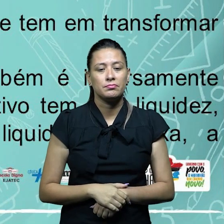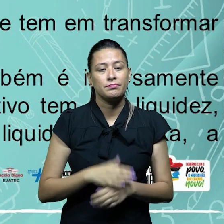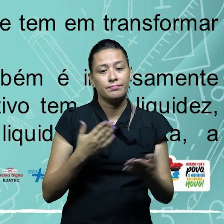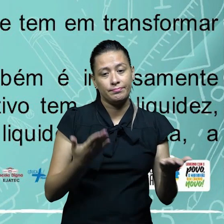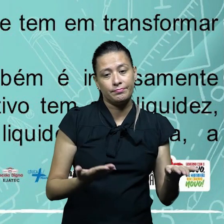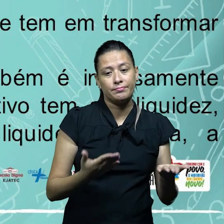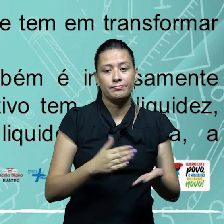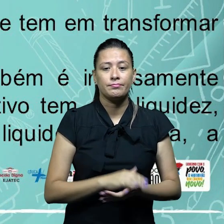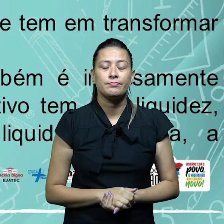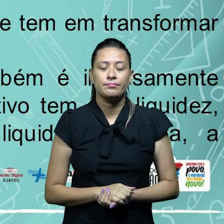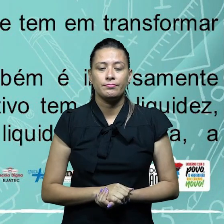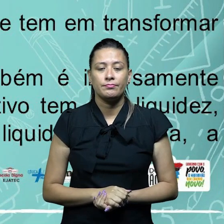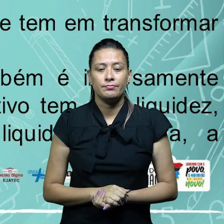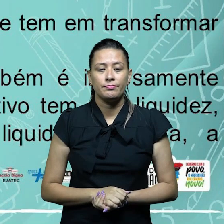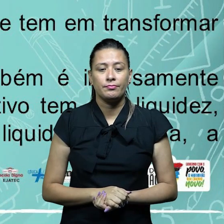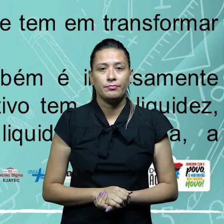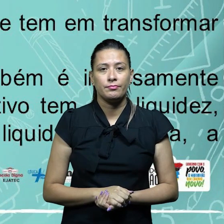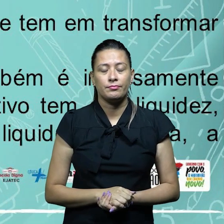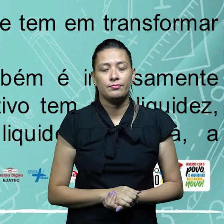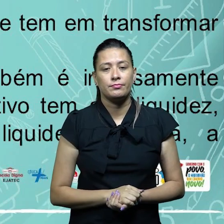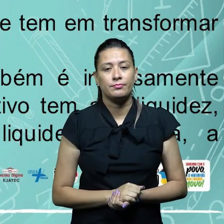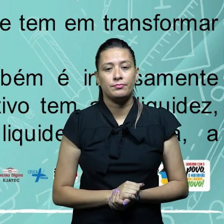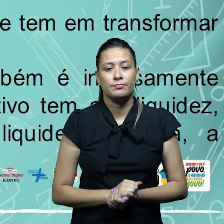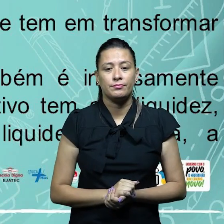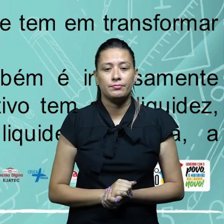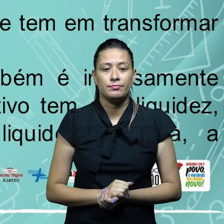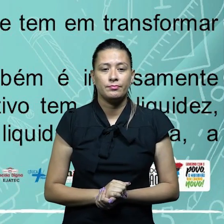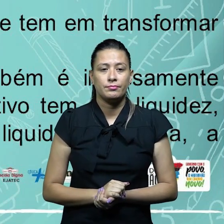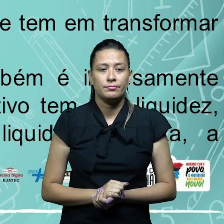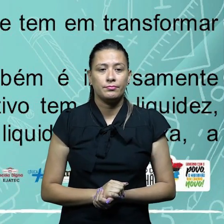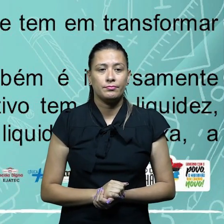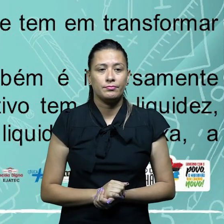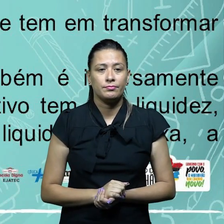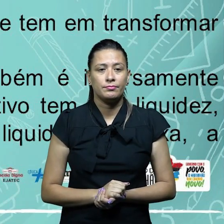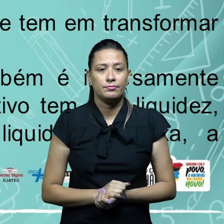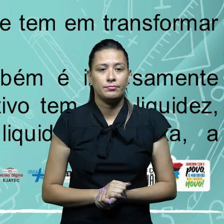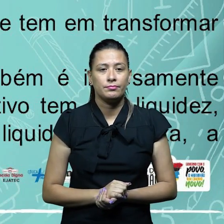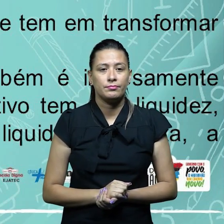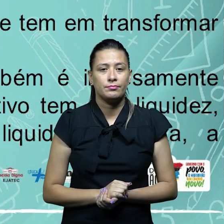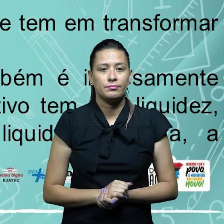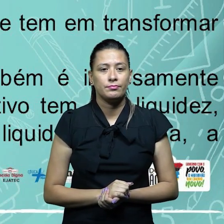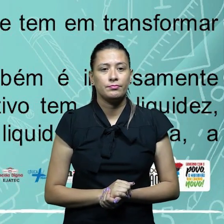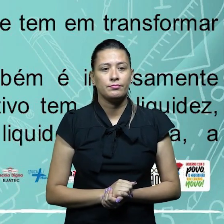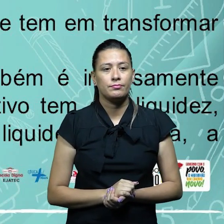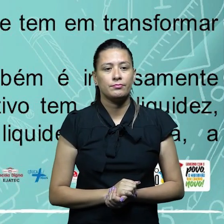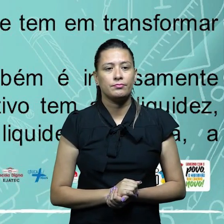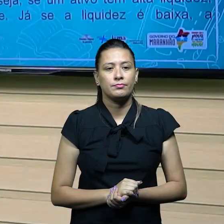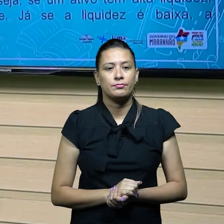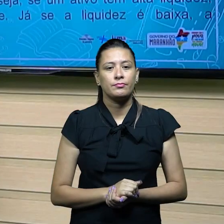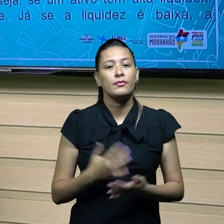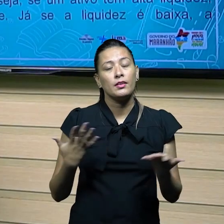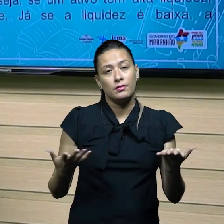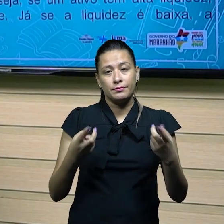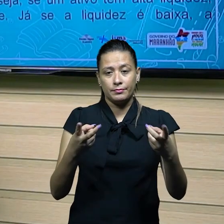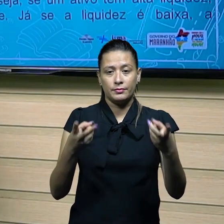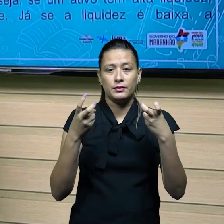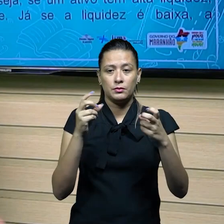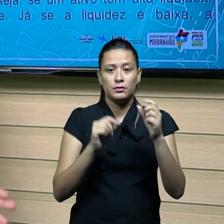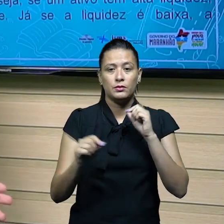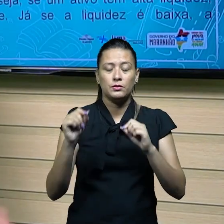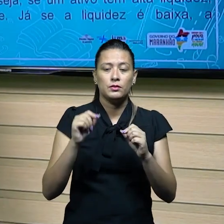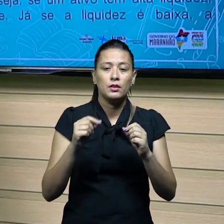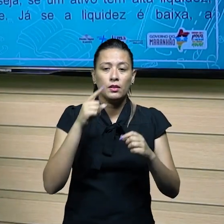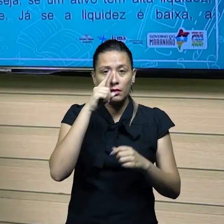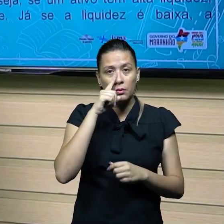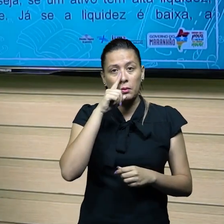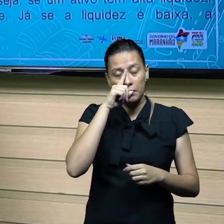a perceber que o risco e a rentabilidade são grandezas inversamente proporcionais. Então, ou seja, Dificilmente, na